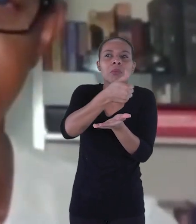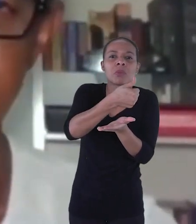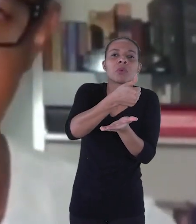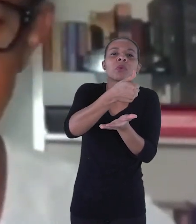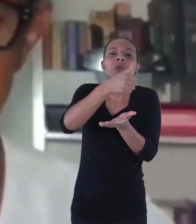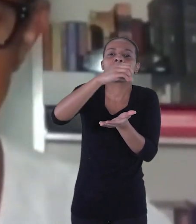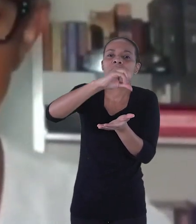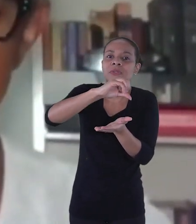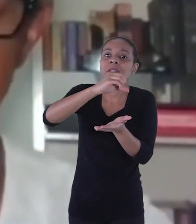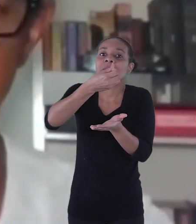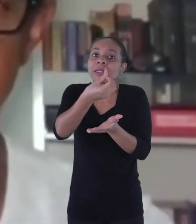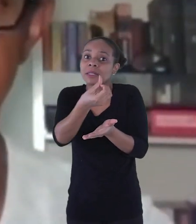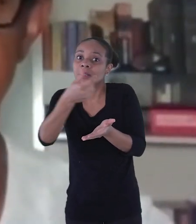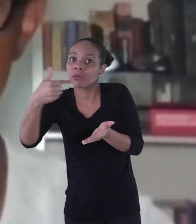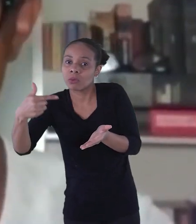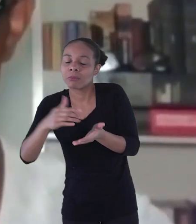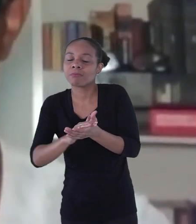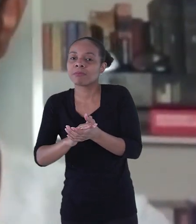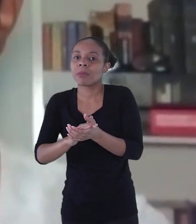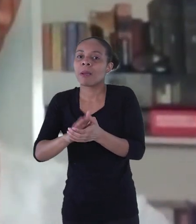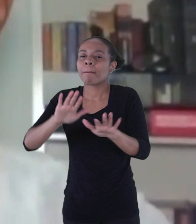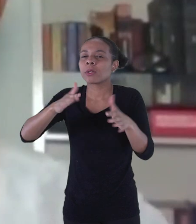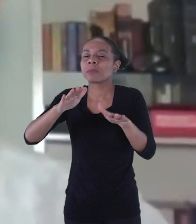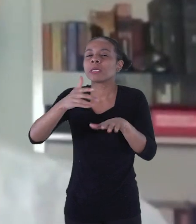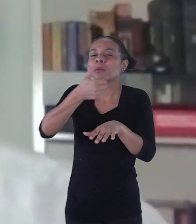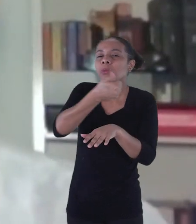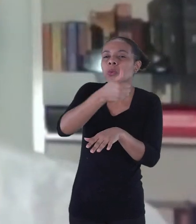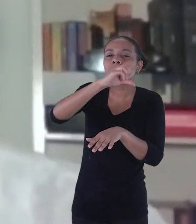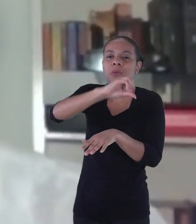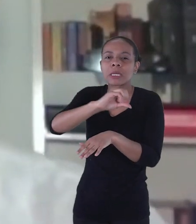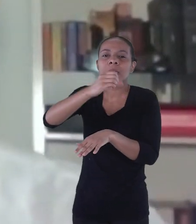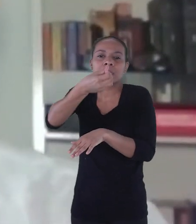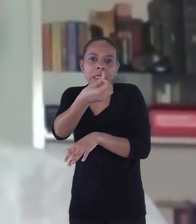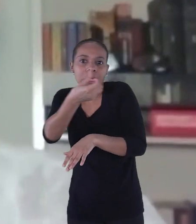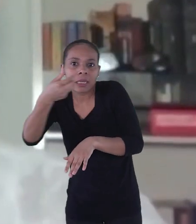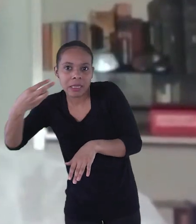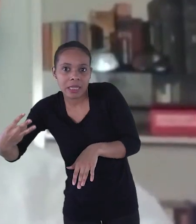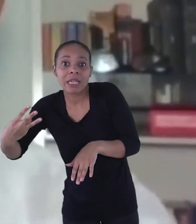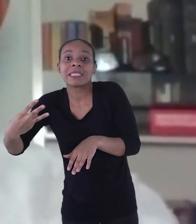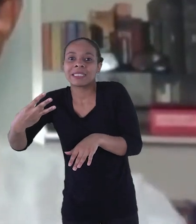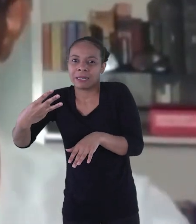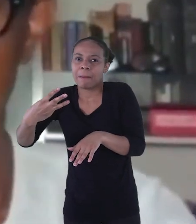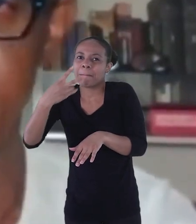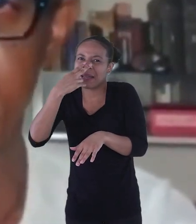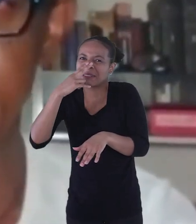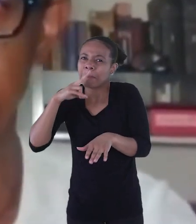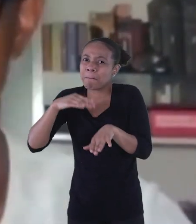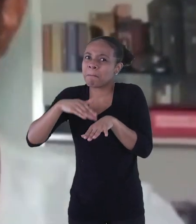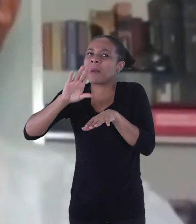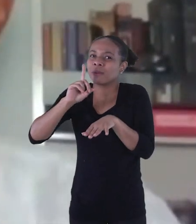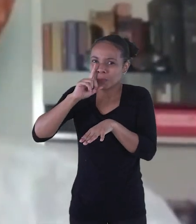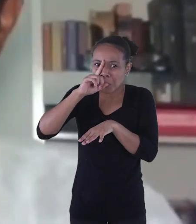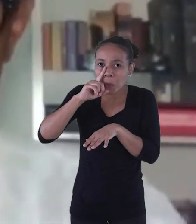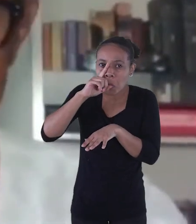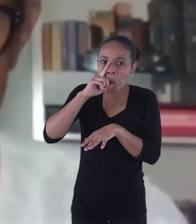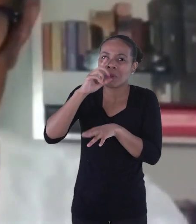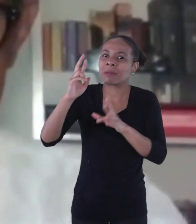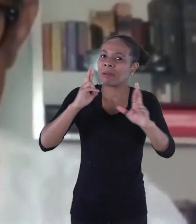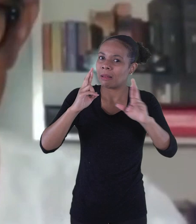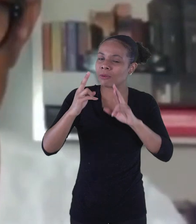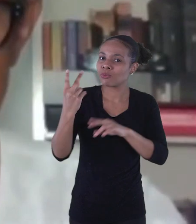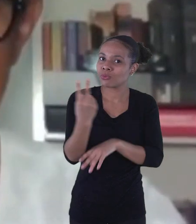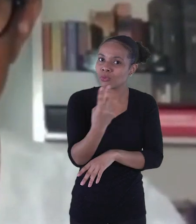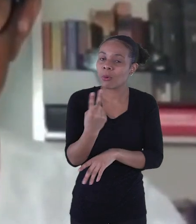foi muito envenenada por terceiros com relação ao Audálio Dantas. Porque quem conheceu o Audálio Dantas era um